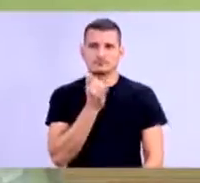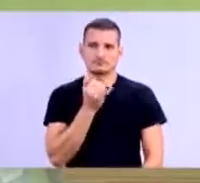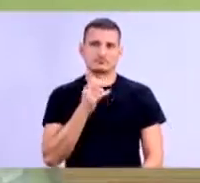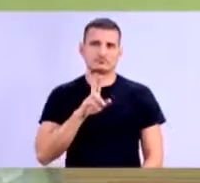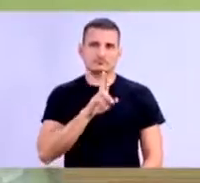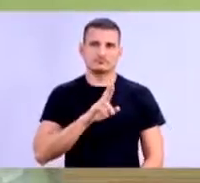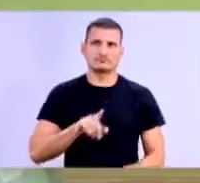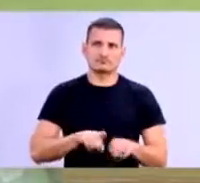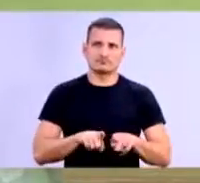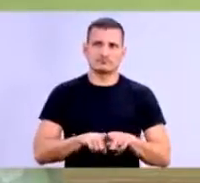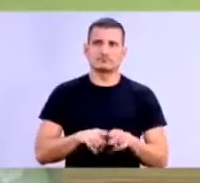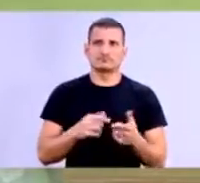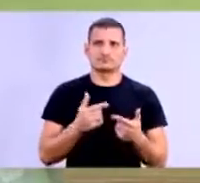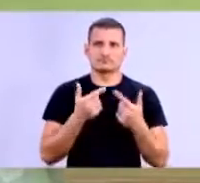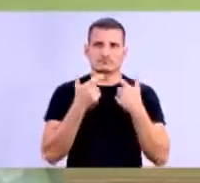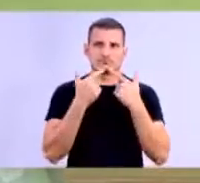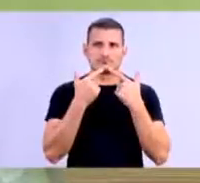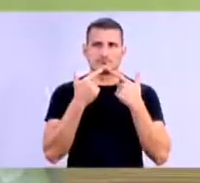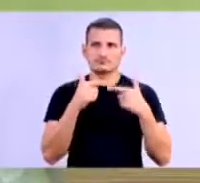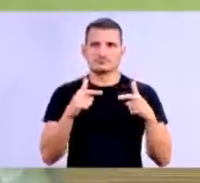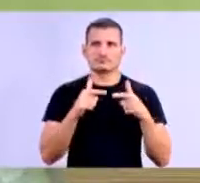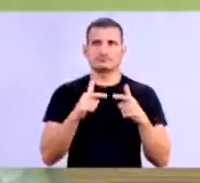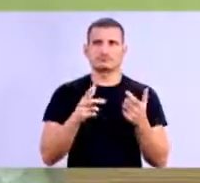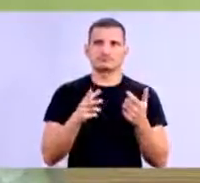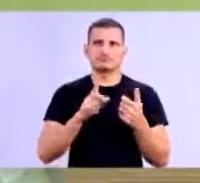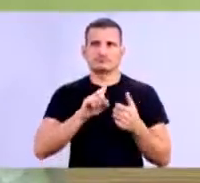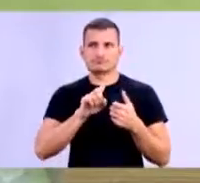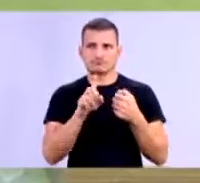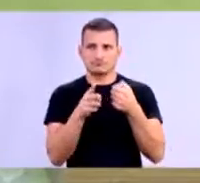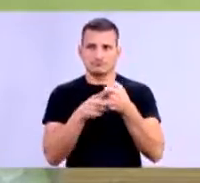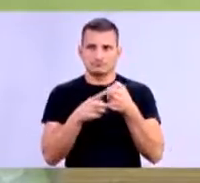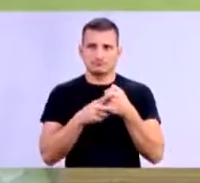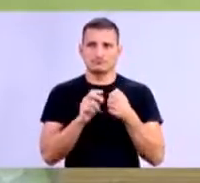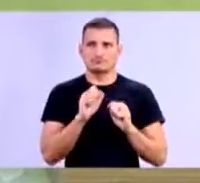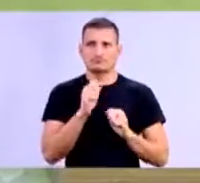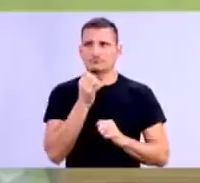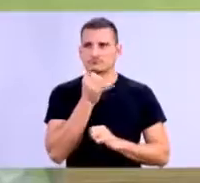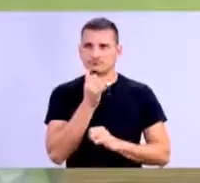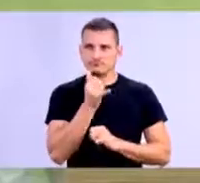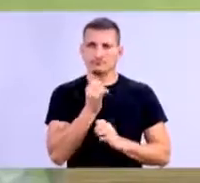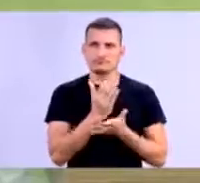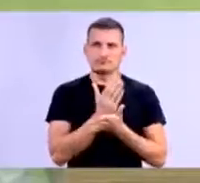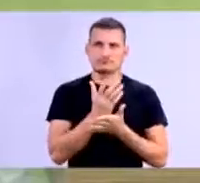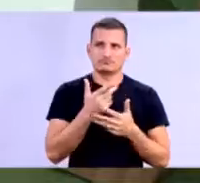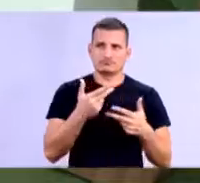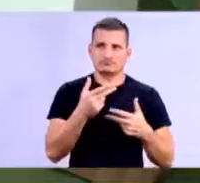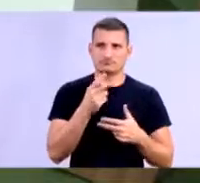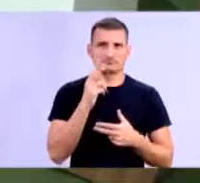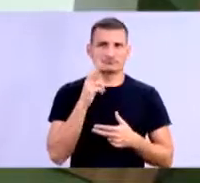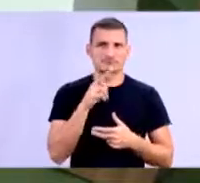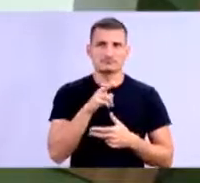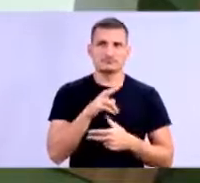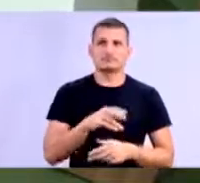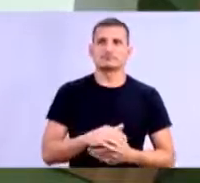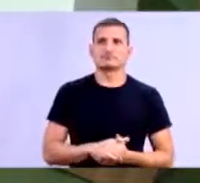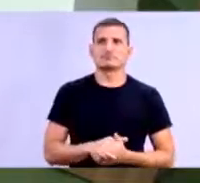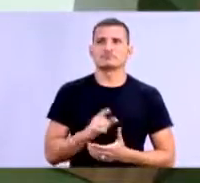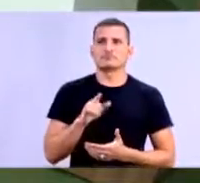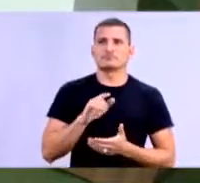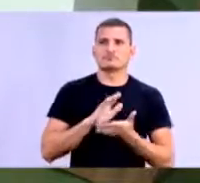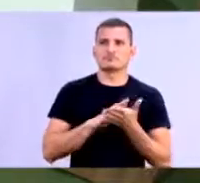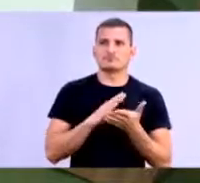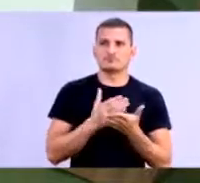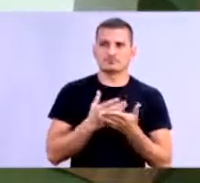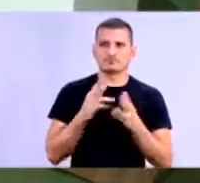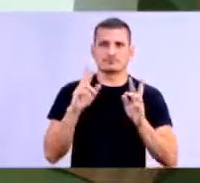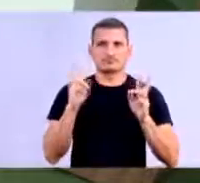também o gesto e a linguagem não verbal para poder narrar algo que você está vendo. Isso mesmo, ele está interpretando os